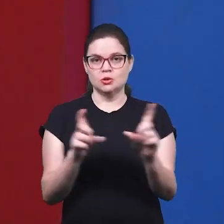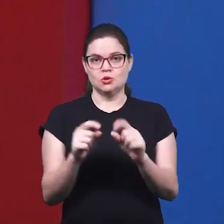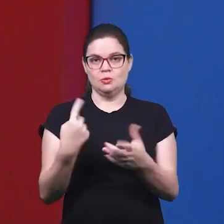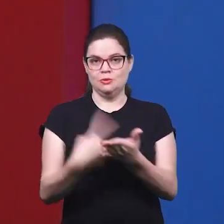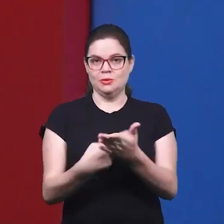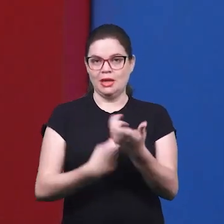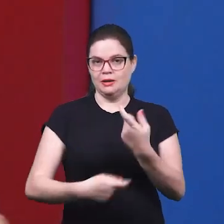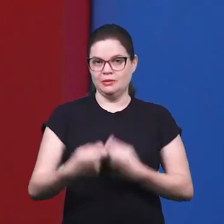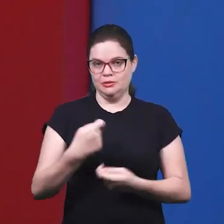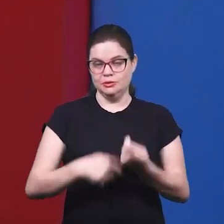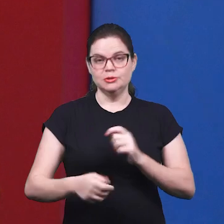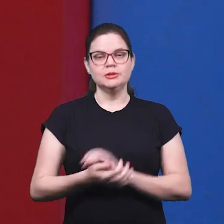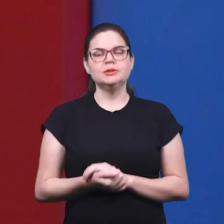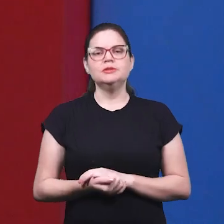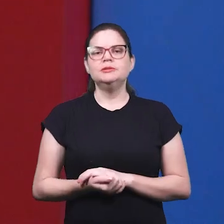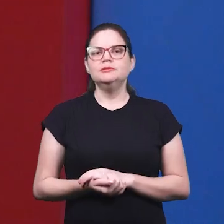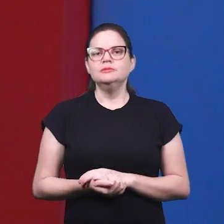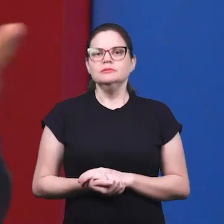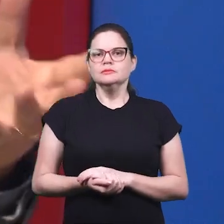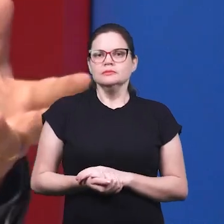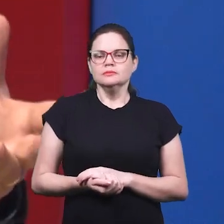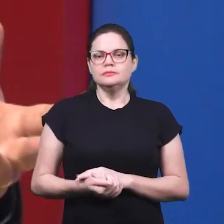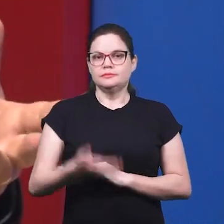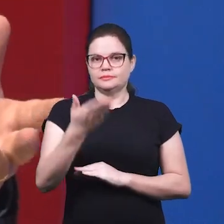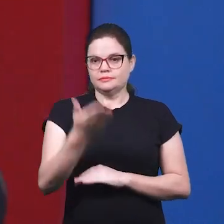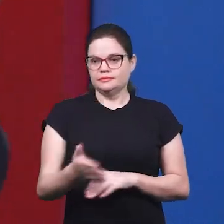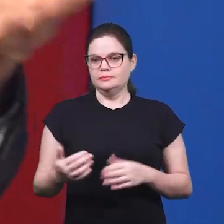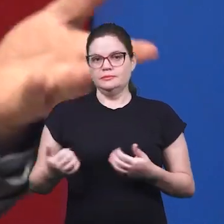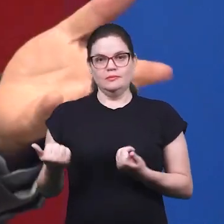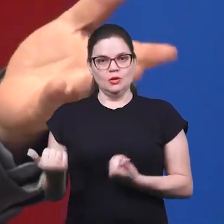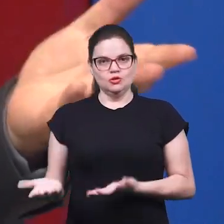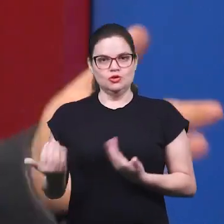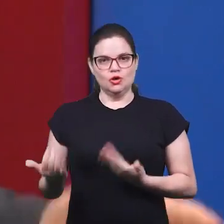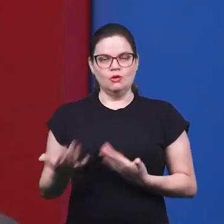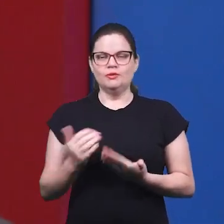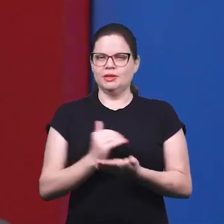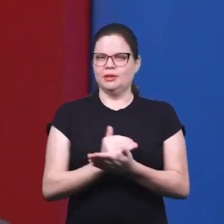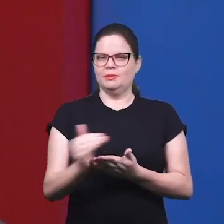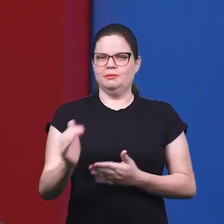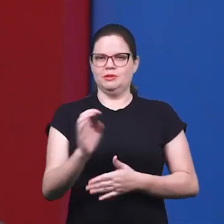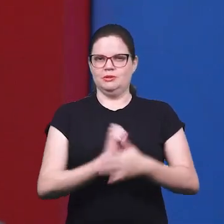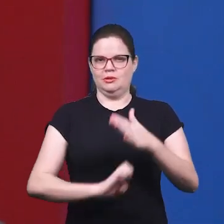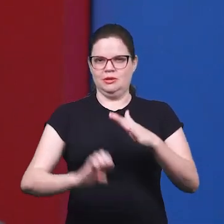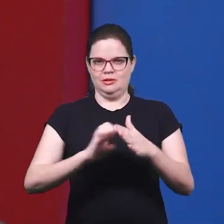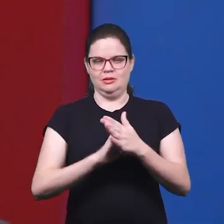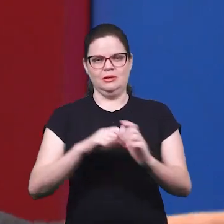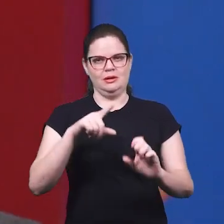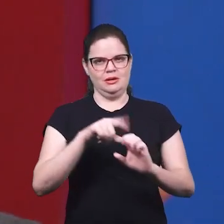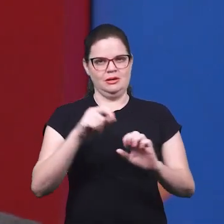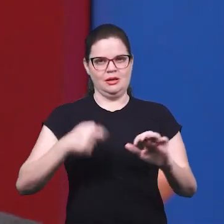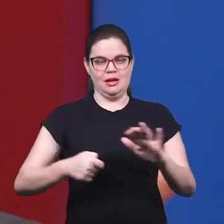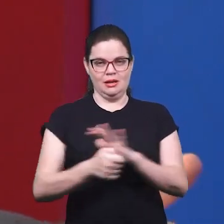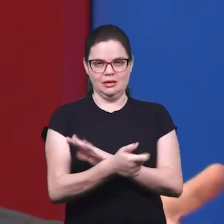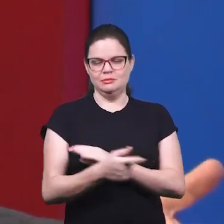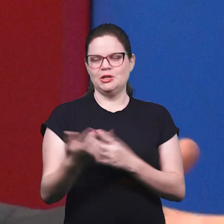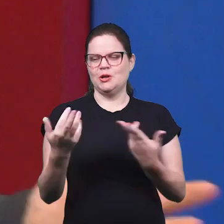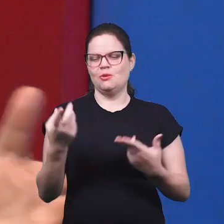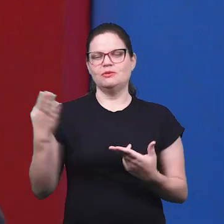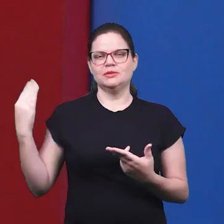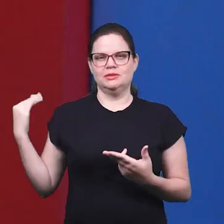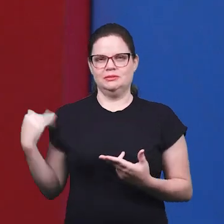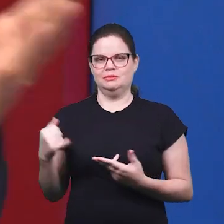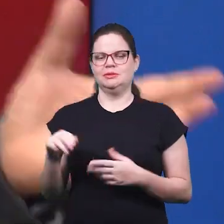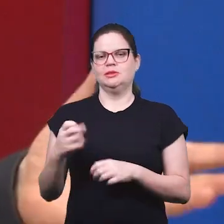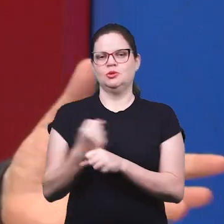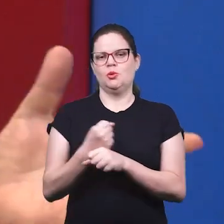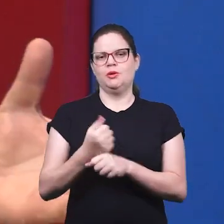daria para um jovem que começa a empreender, como o senhor começou lá naqueles dias, né? Anos 55,